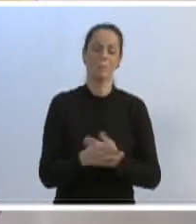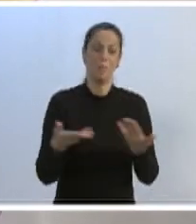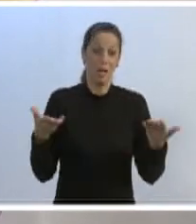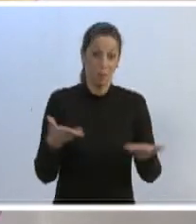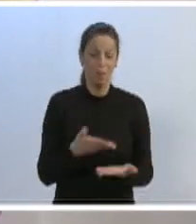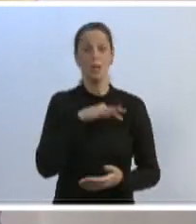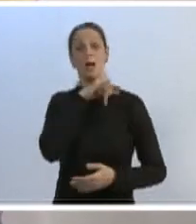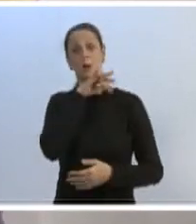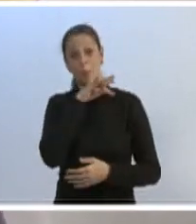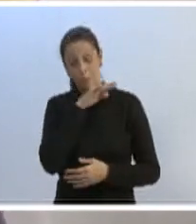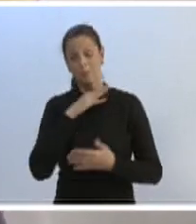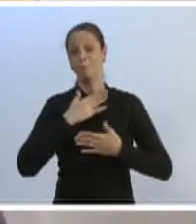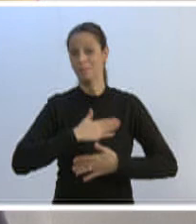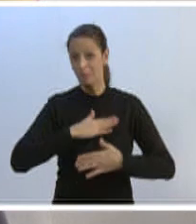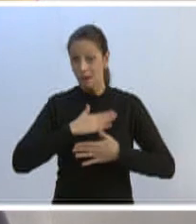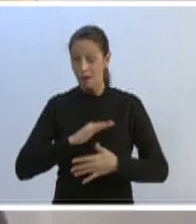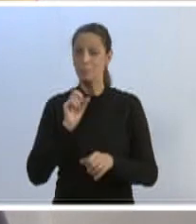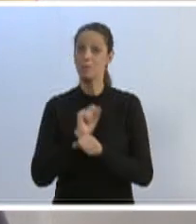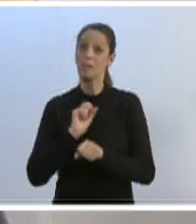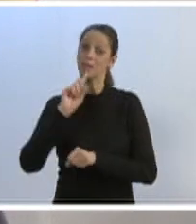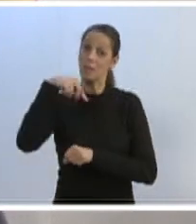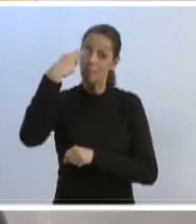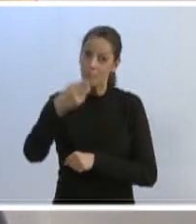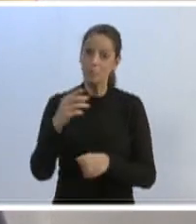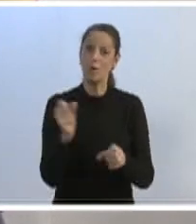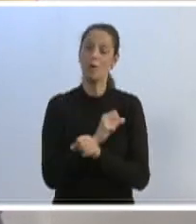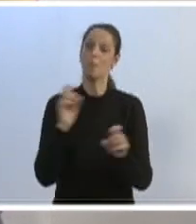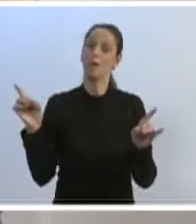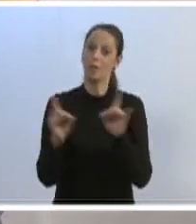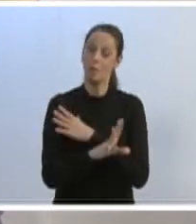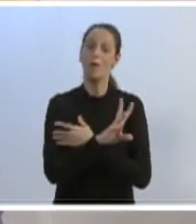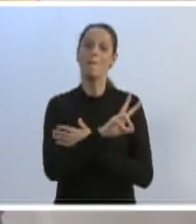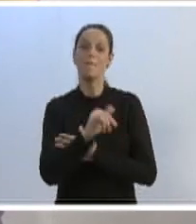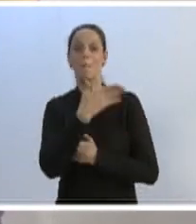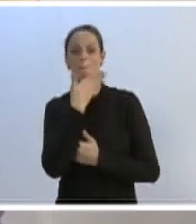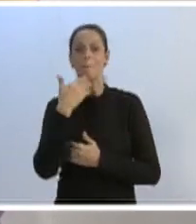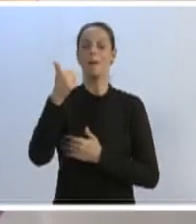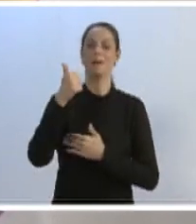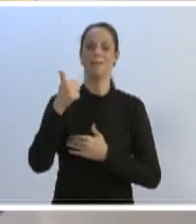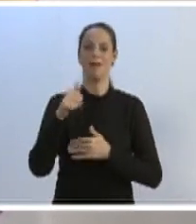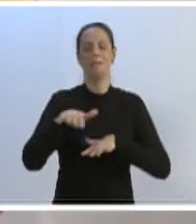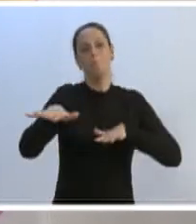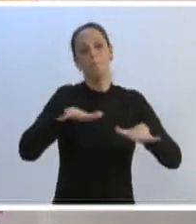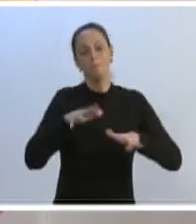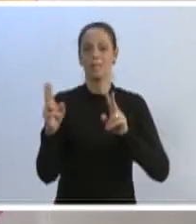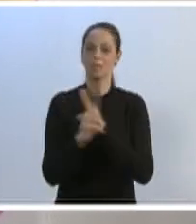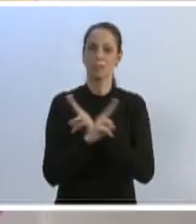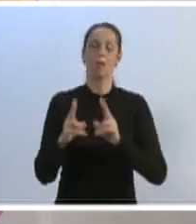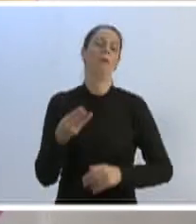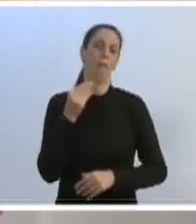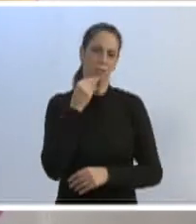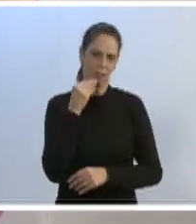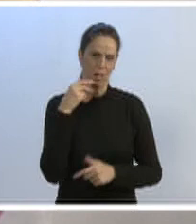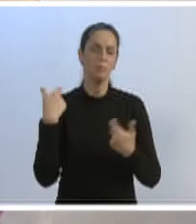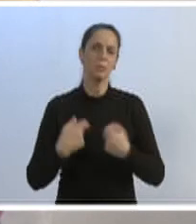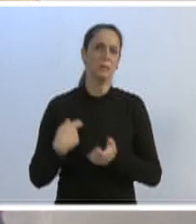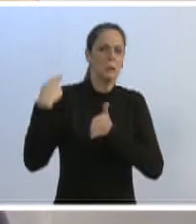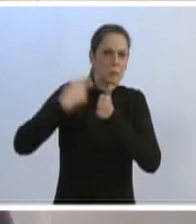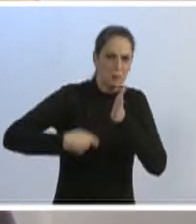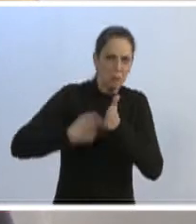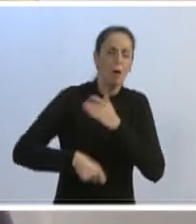mais mobilidade a toda a nossa cidade. Então é muito importante realmente a gente ter, obviamente, cobrado o poder público, mas ter um